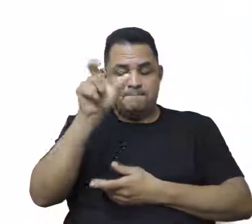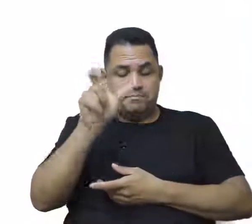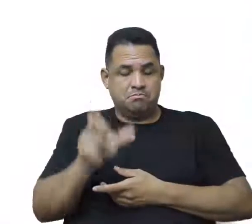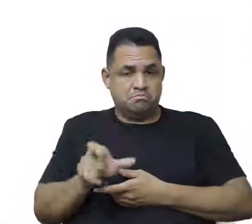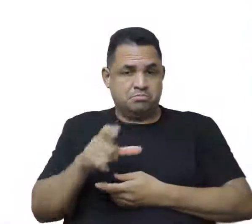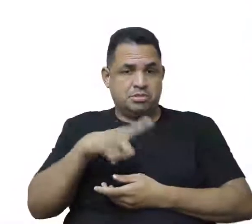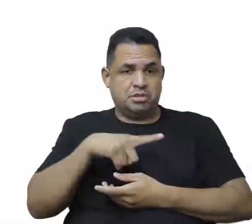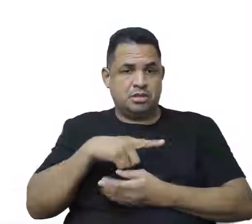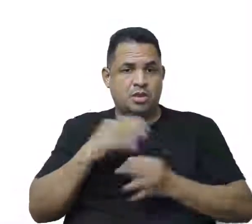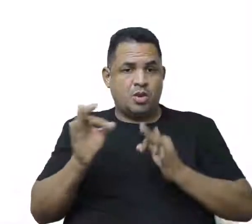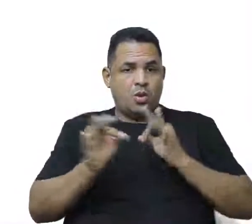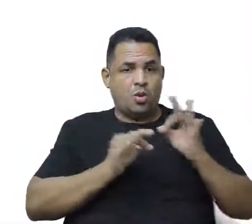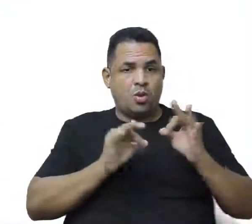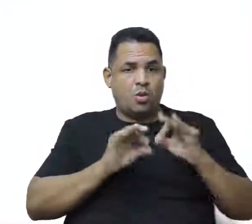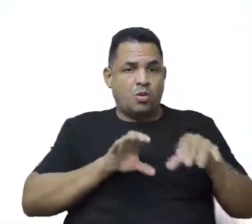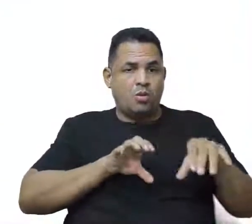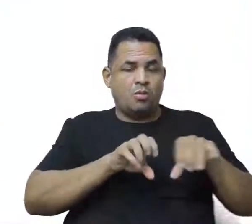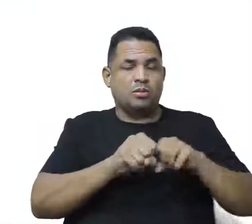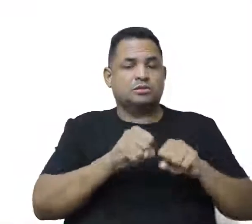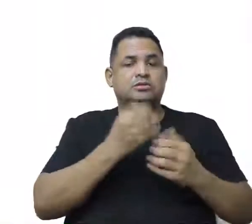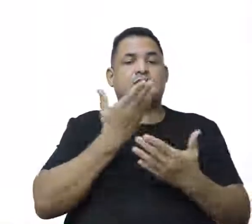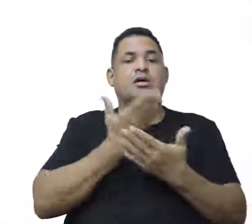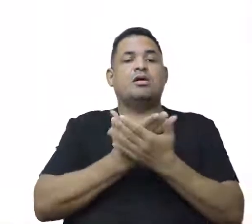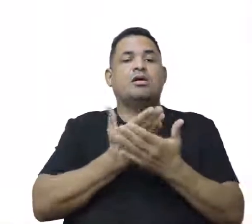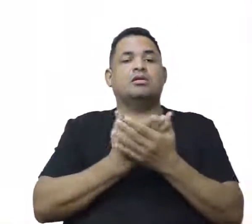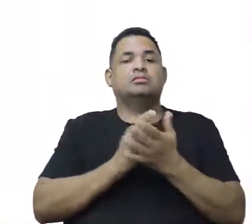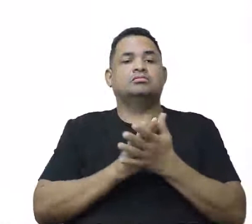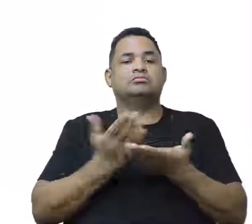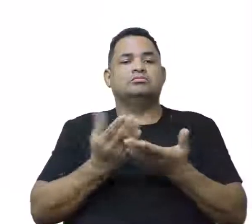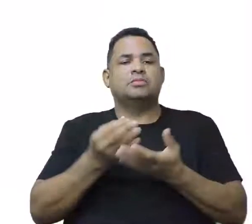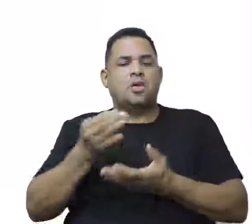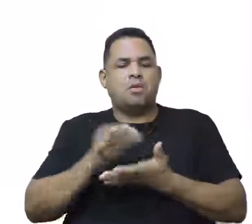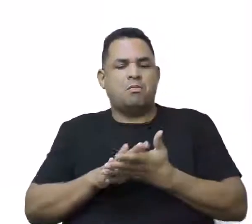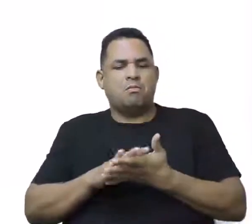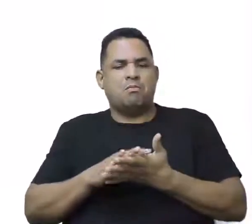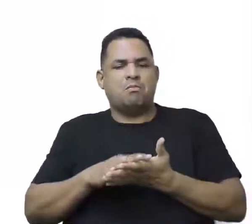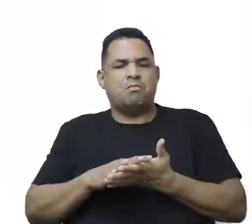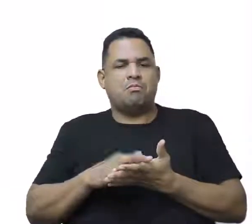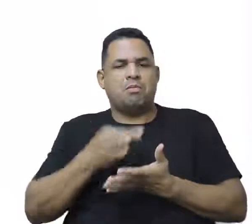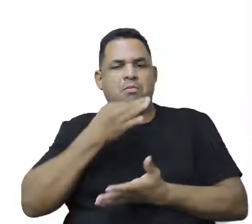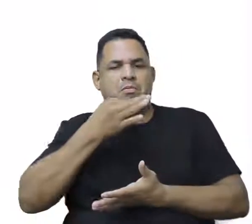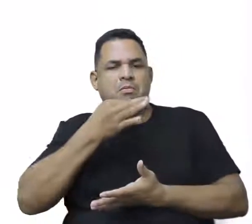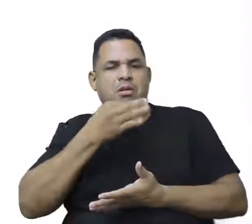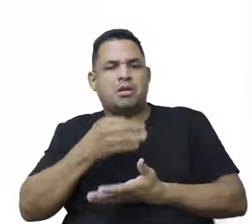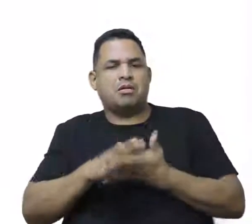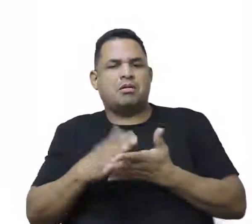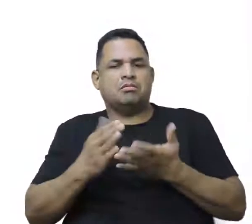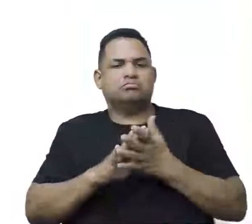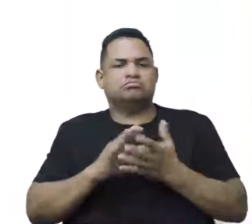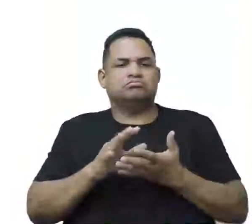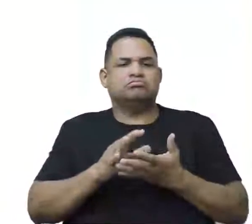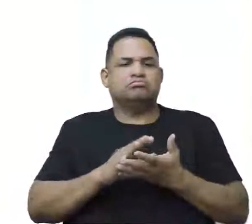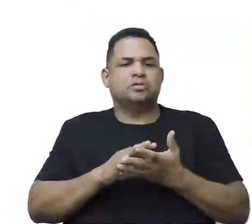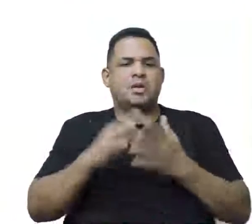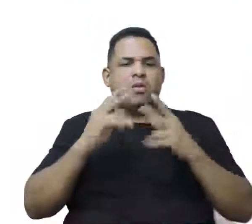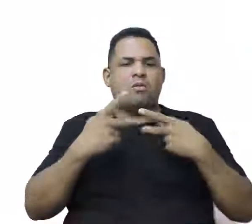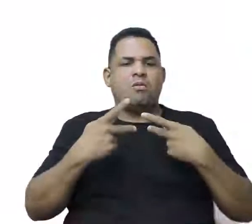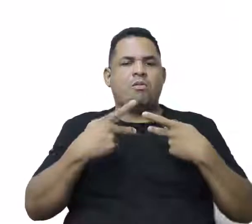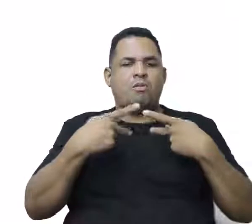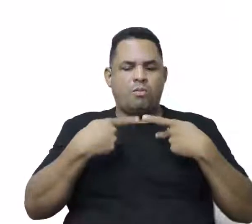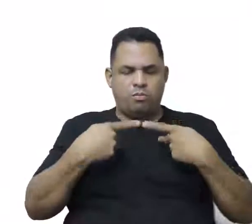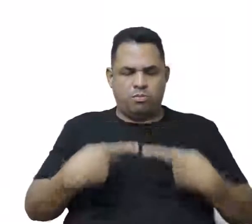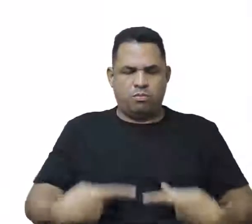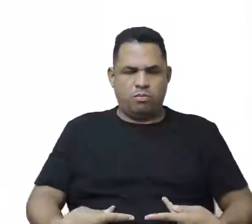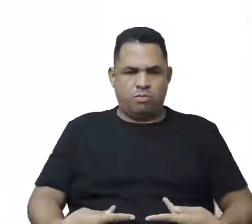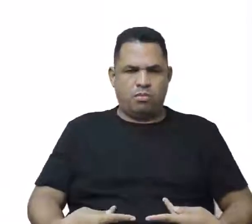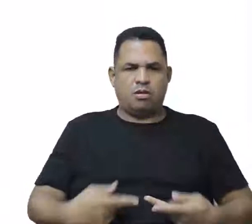escolar, sob uma perspectiva crítica das manifestações corporais, culturais e